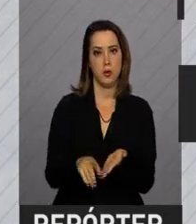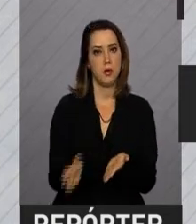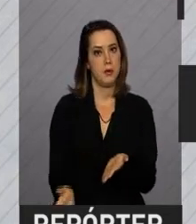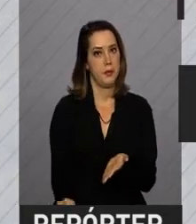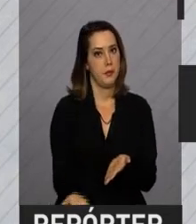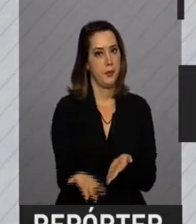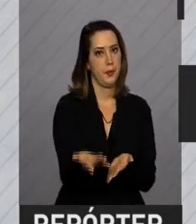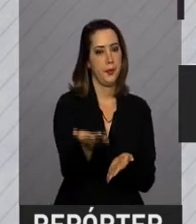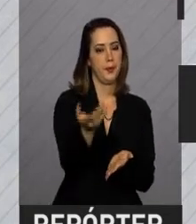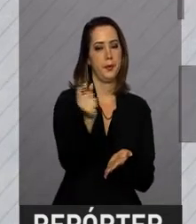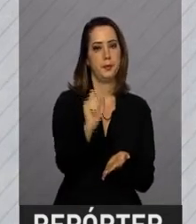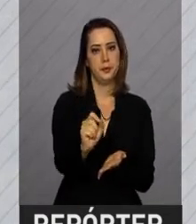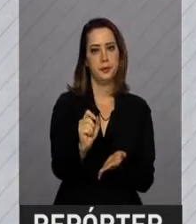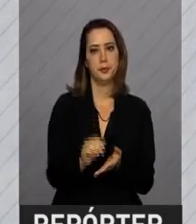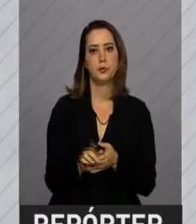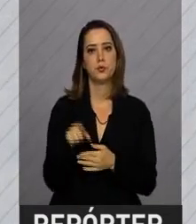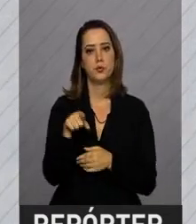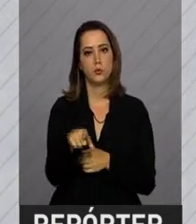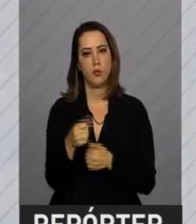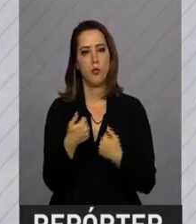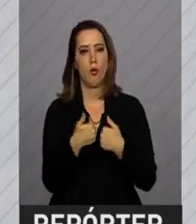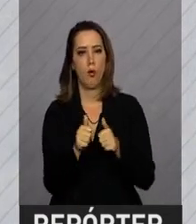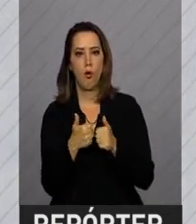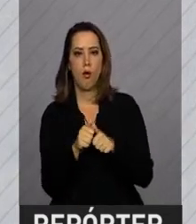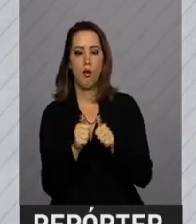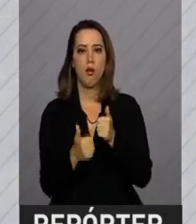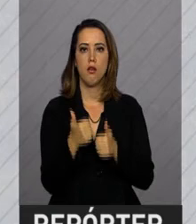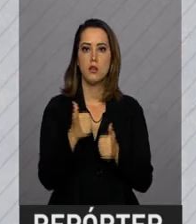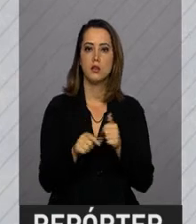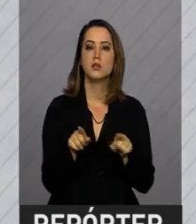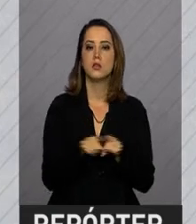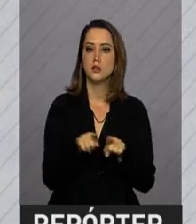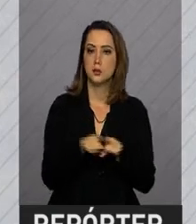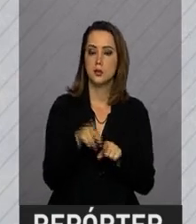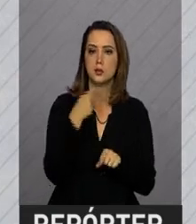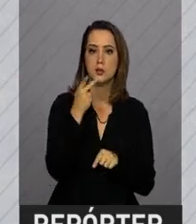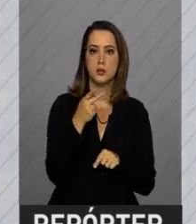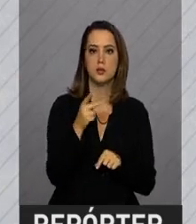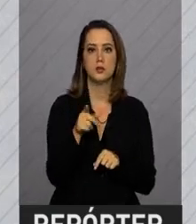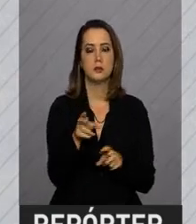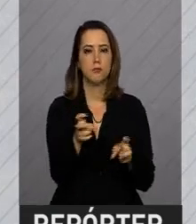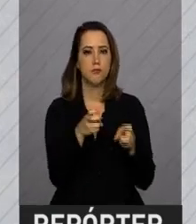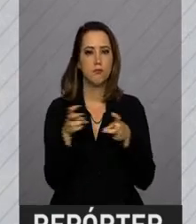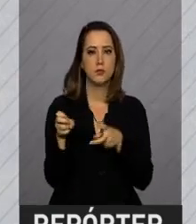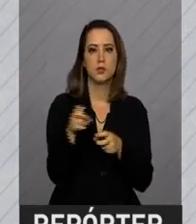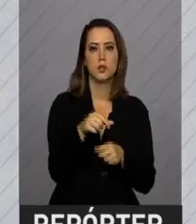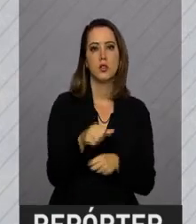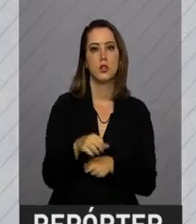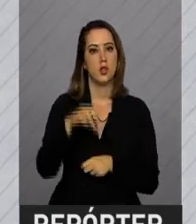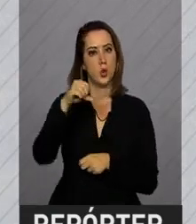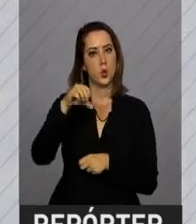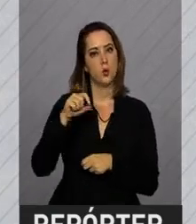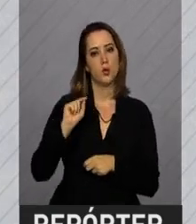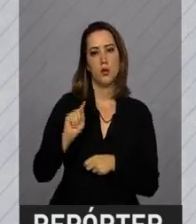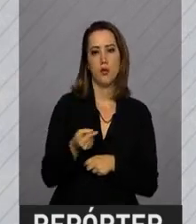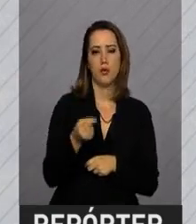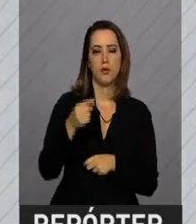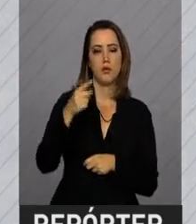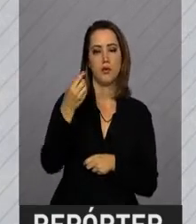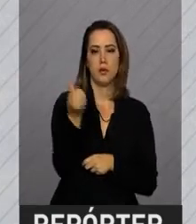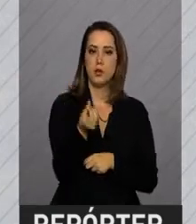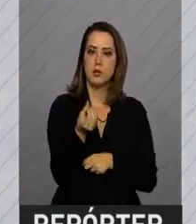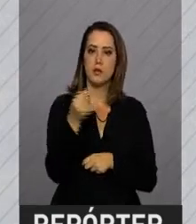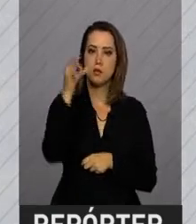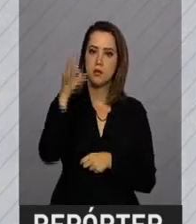este ano as locadoras de automóveis foram destaque com perspectiva de aumento de 9,6 por cento